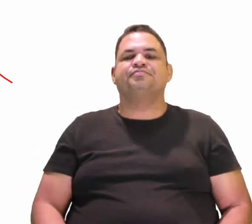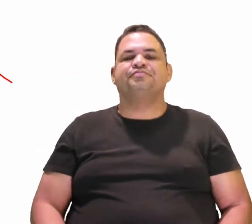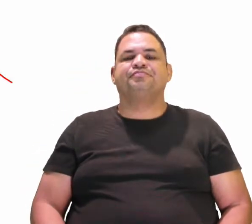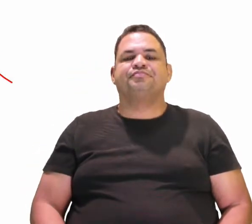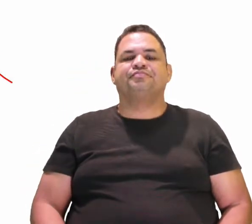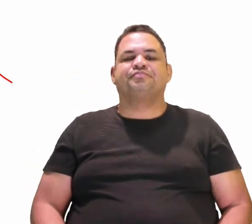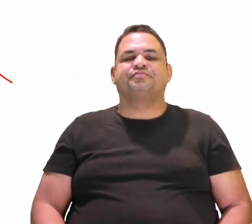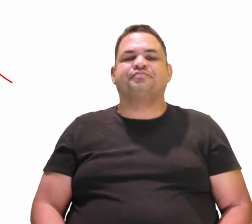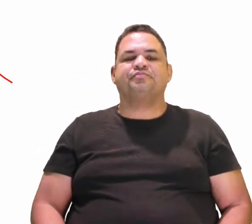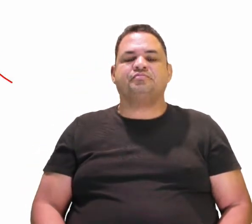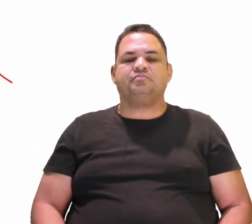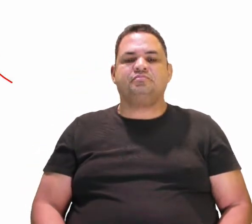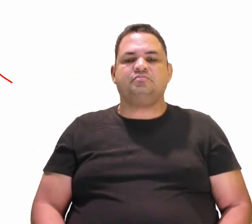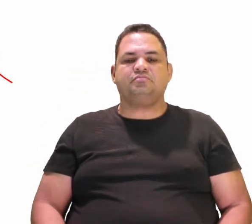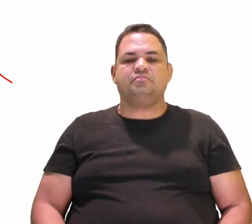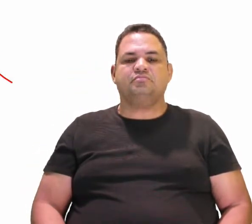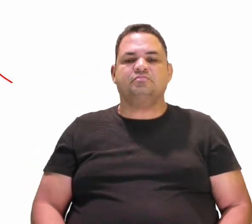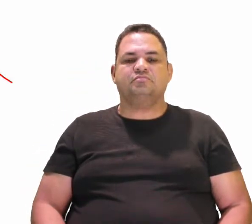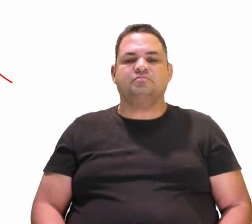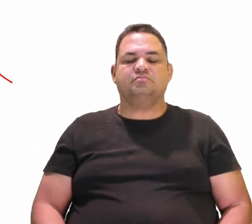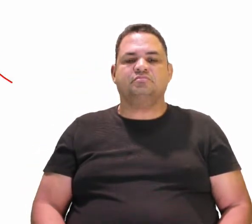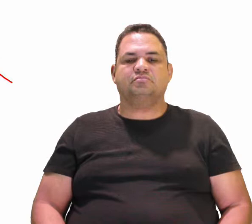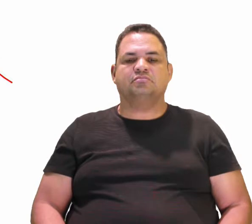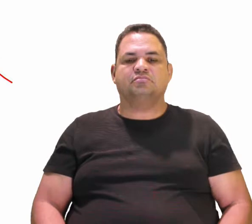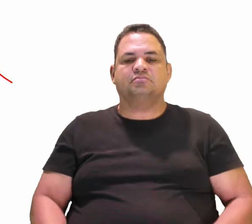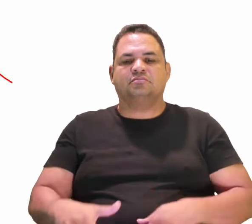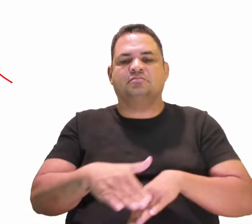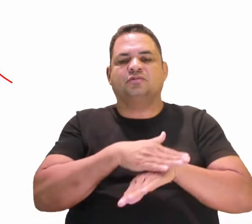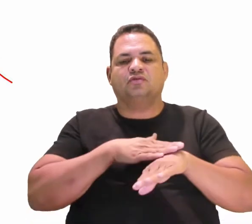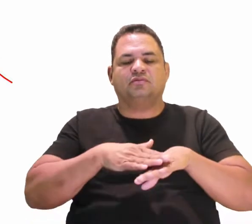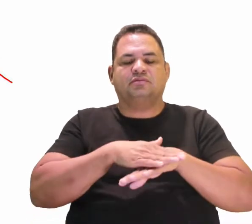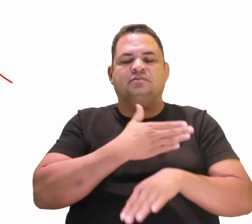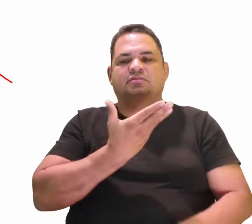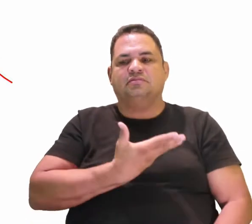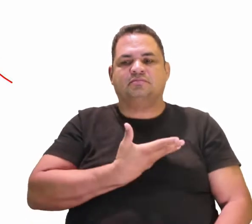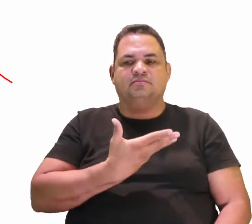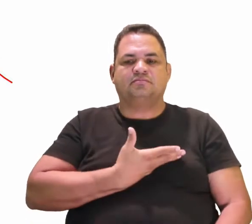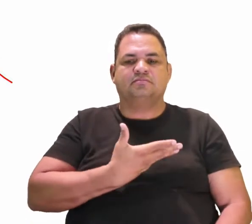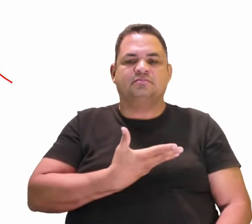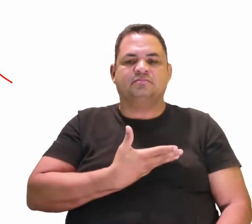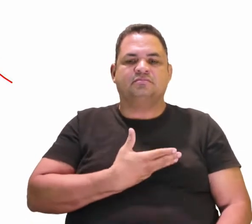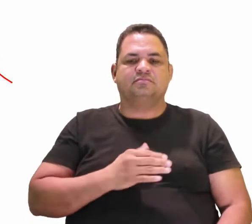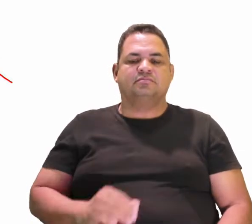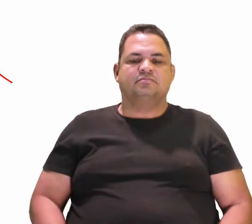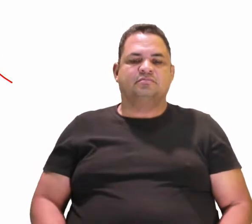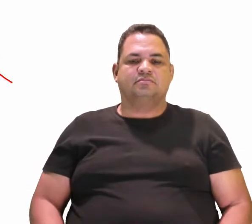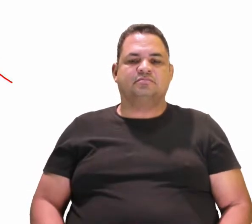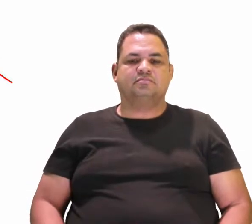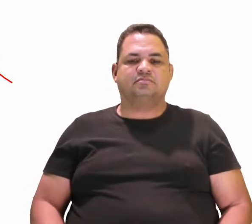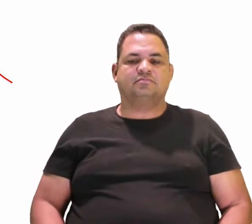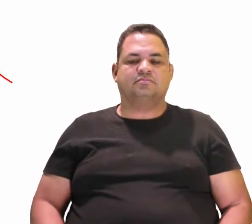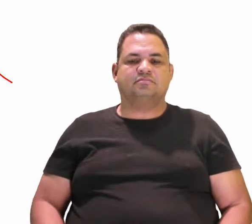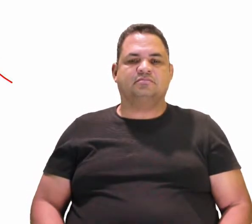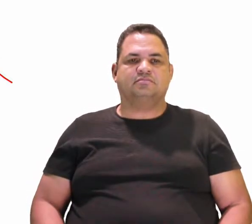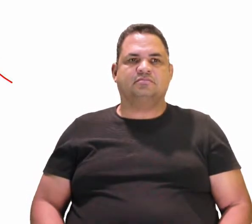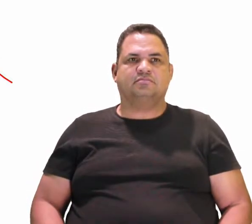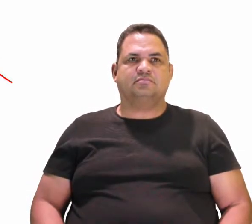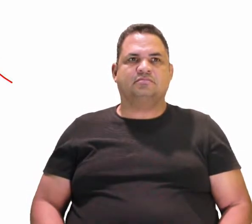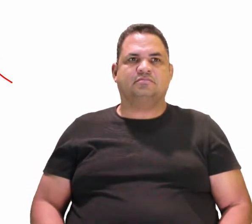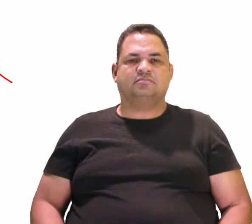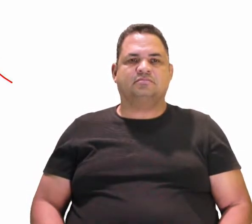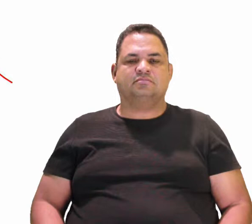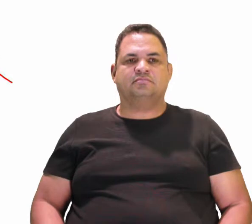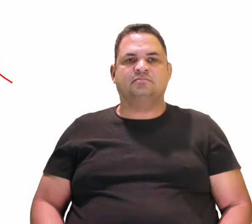Nope. Chat with friends, conversar com amigos. Yes, very good for a